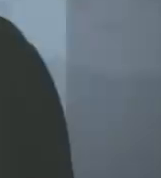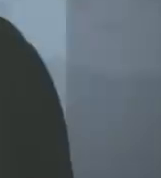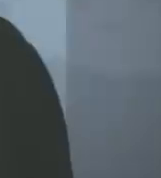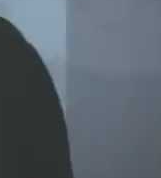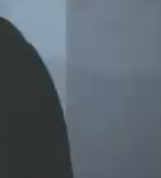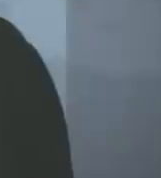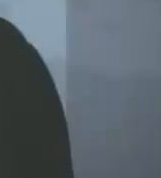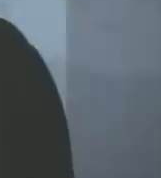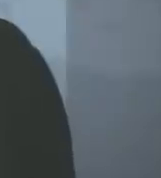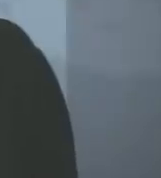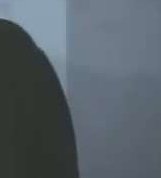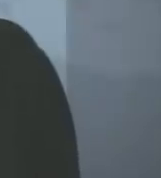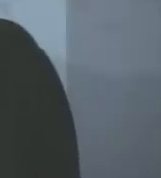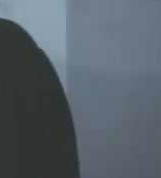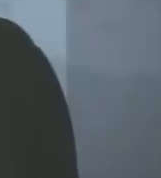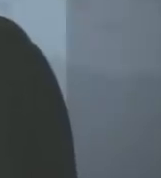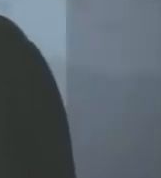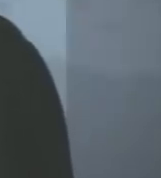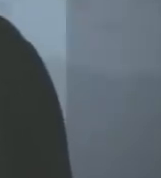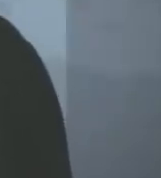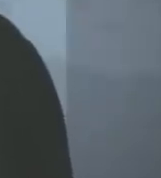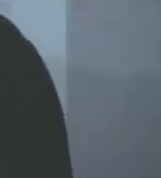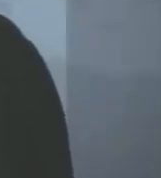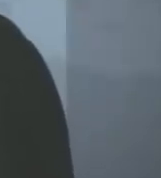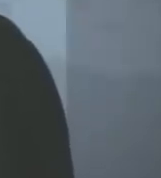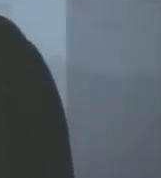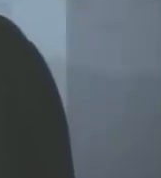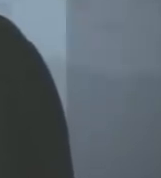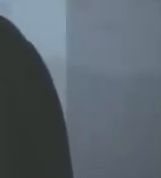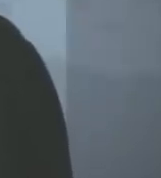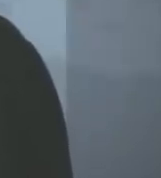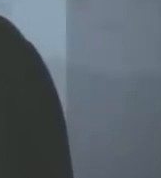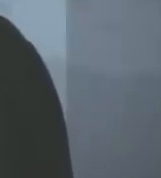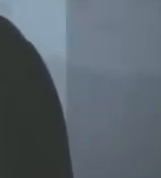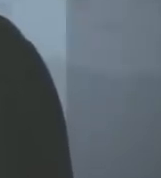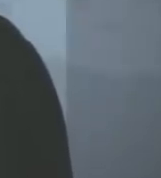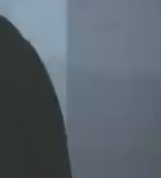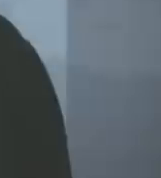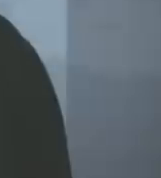cumpre agenda oficial amanhã e quinta-feira. Depois, segue para